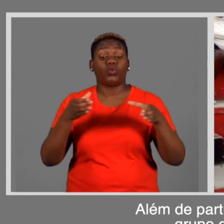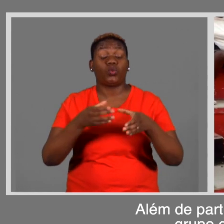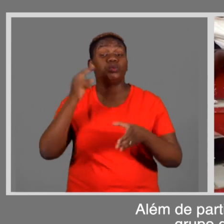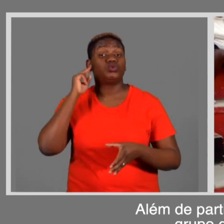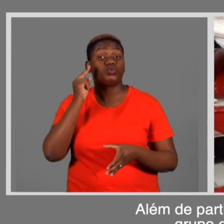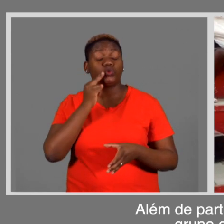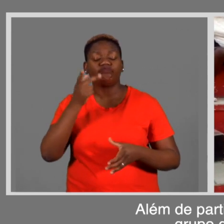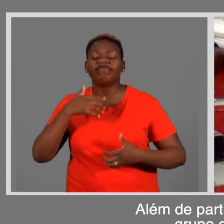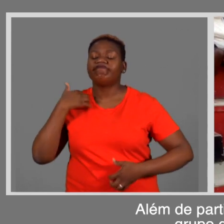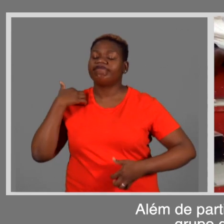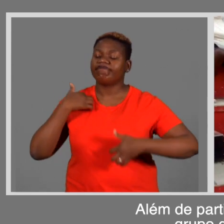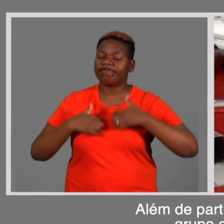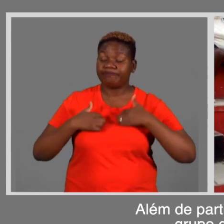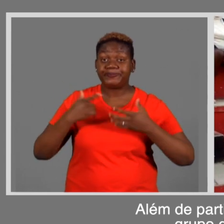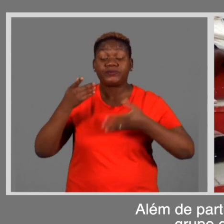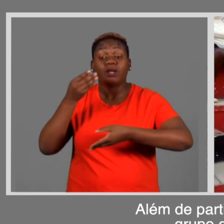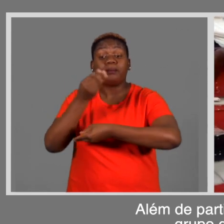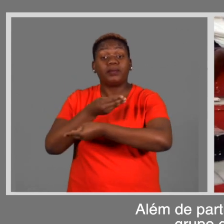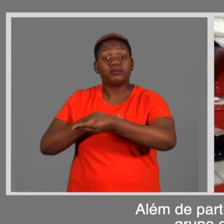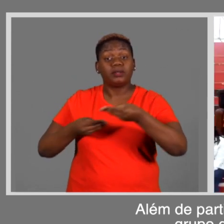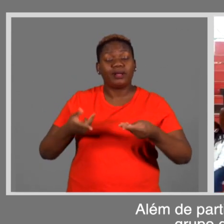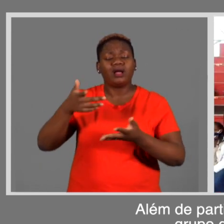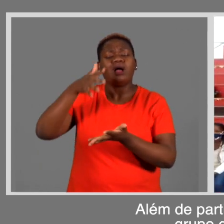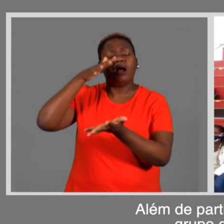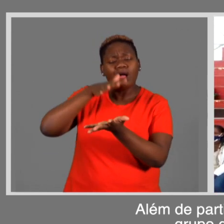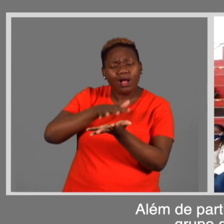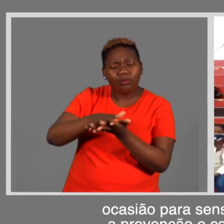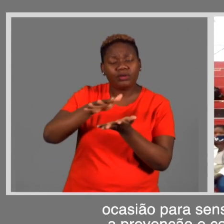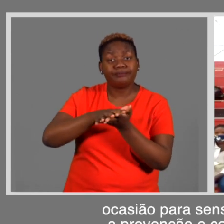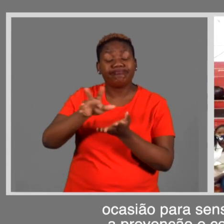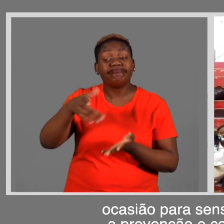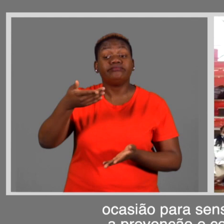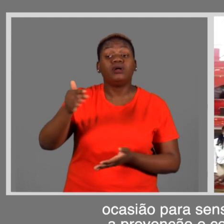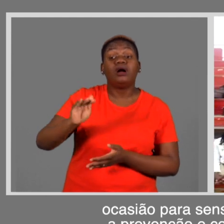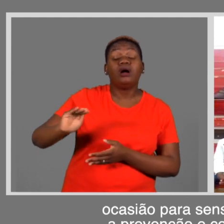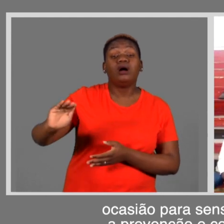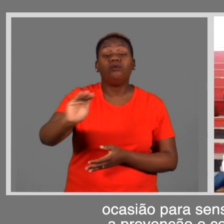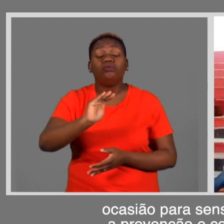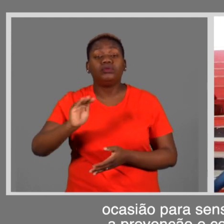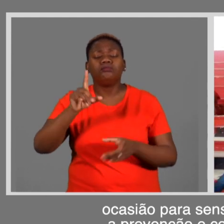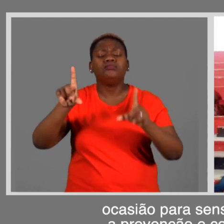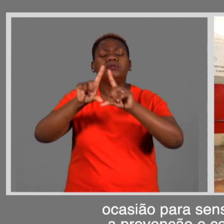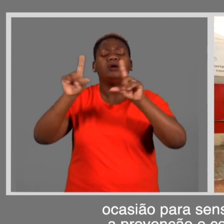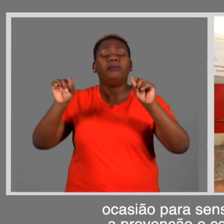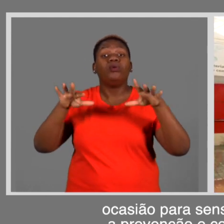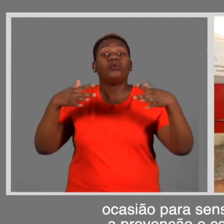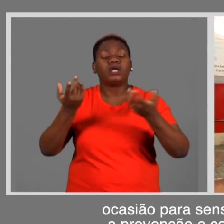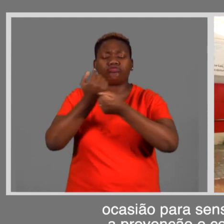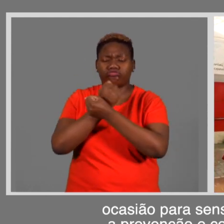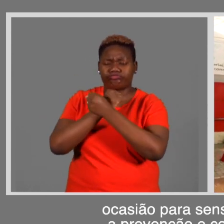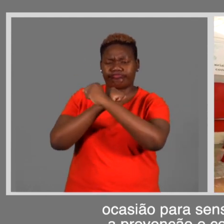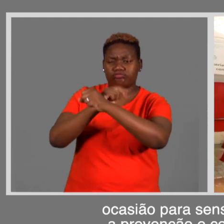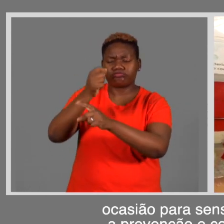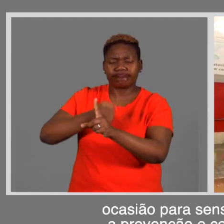Além de partilhar as suas preocupações, Grupo de Surdos aproveitou a ocasião para sensibilizar esta camada social